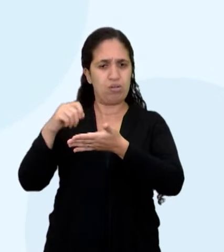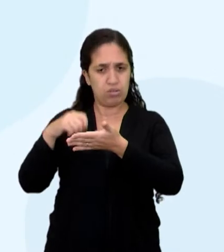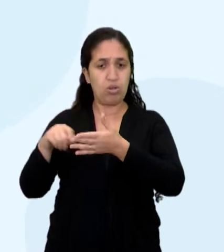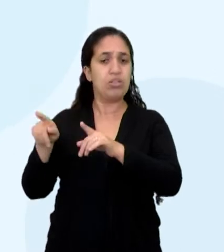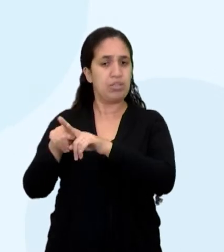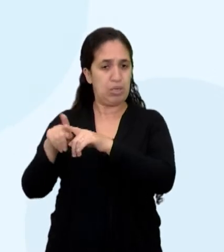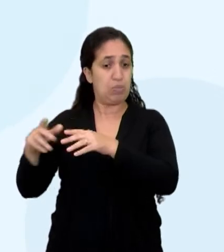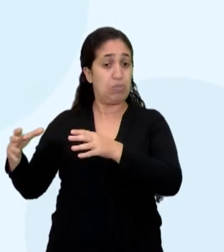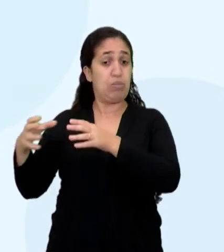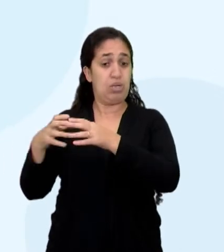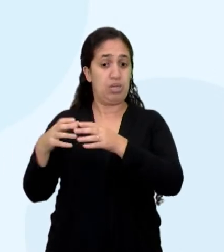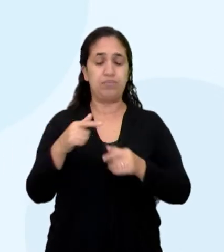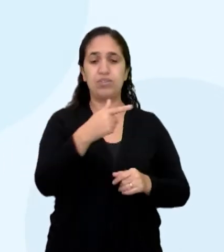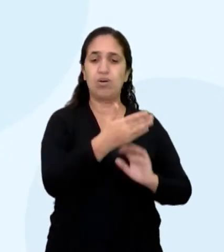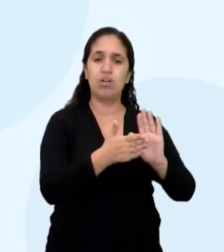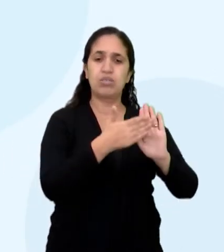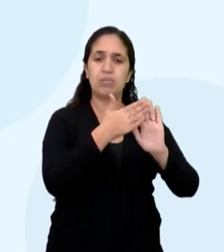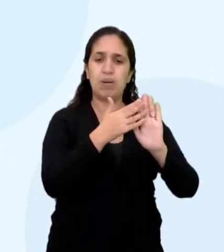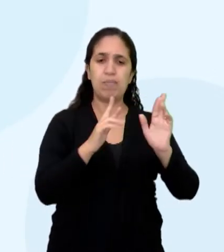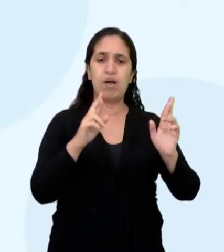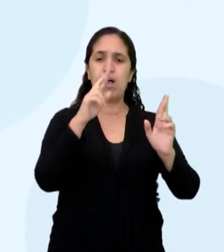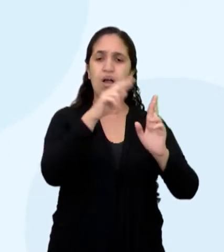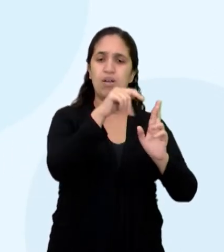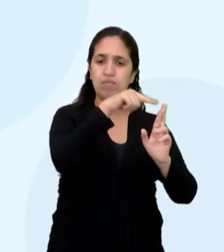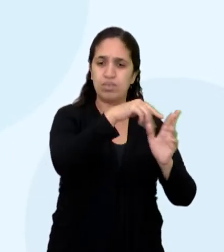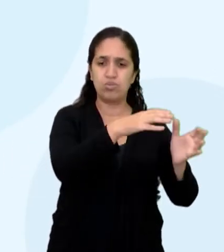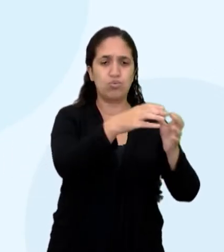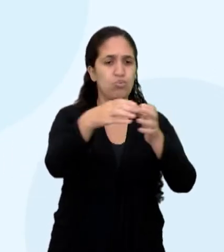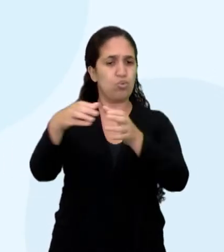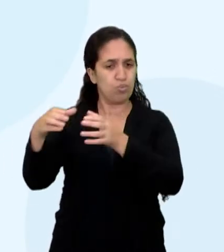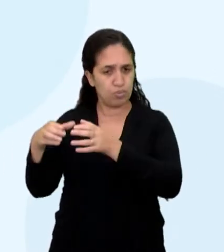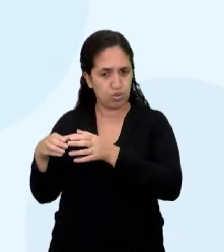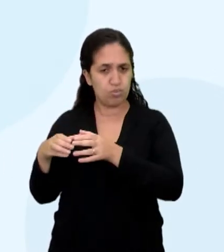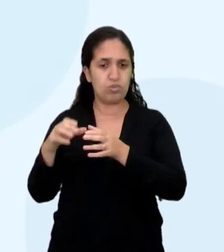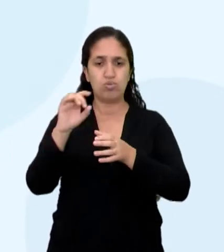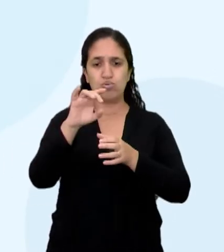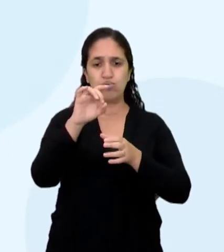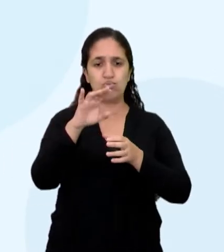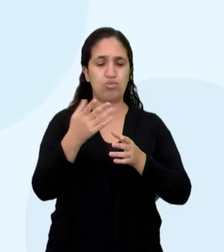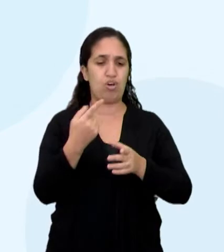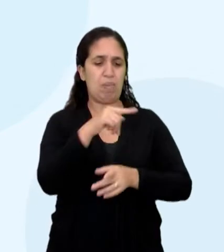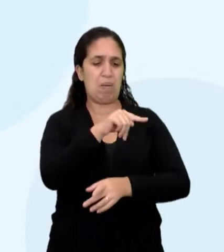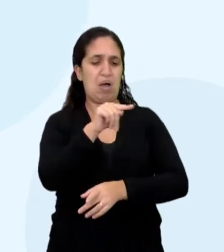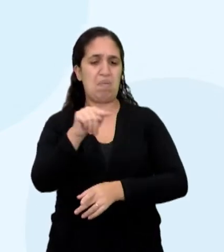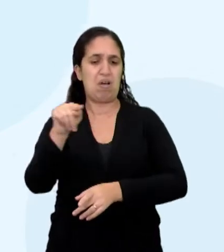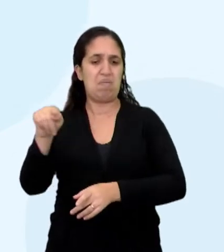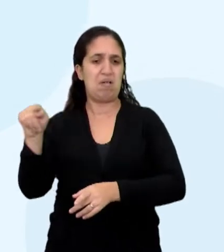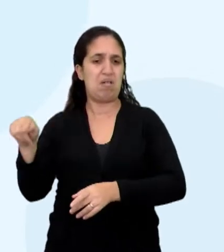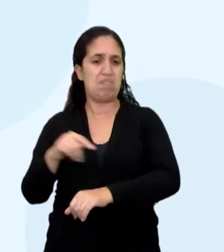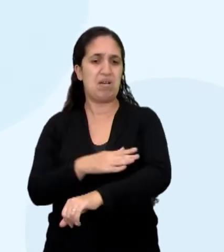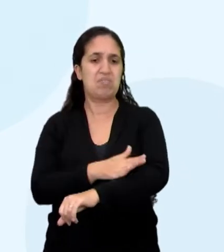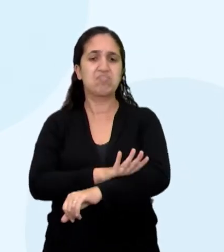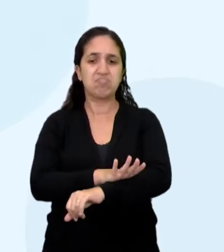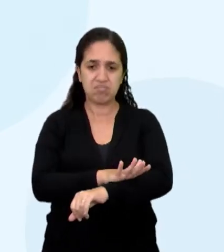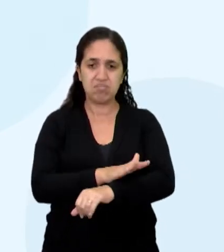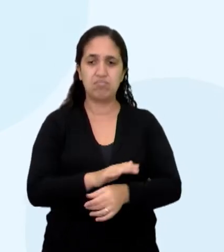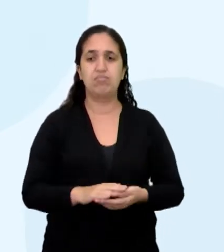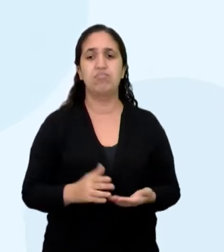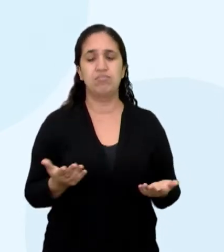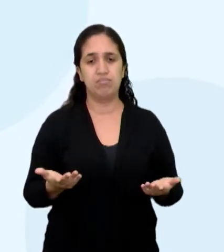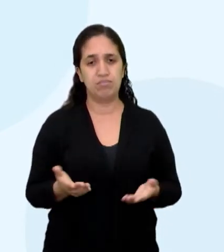grupo. Os papéis de representação desses grupos deixariam de ser somente aqueles estereotipados. É